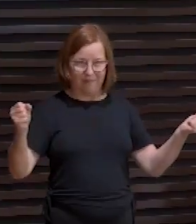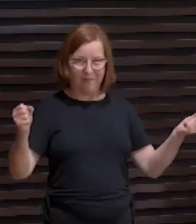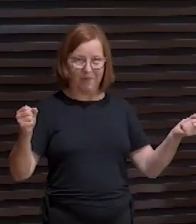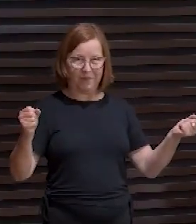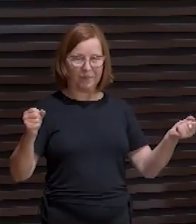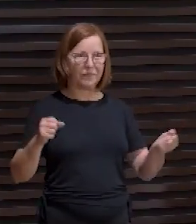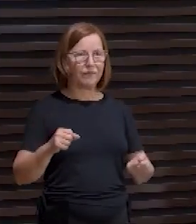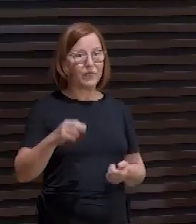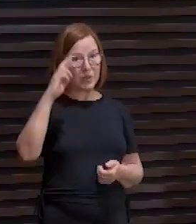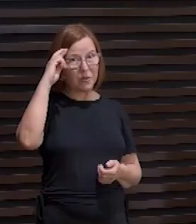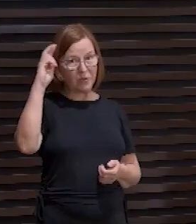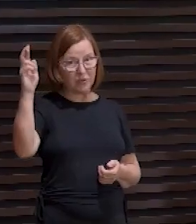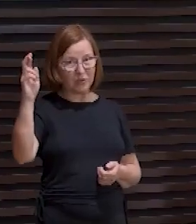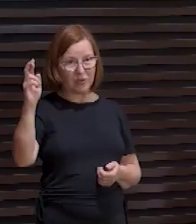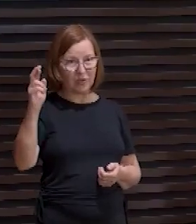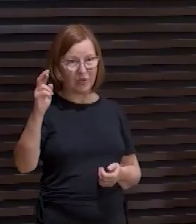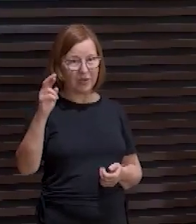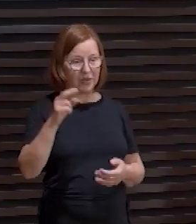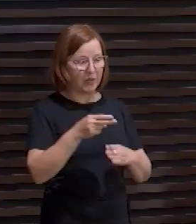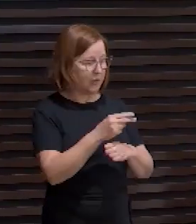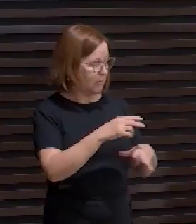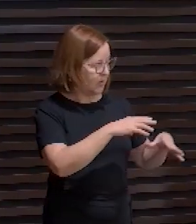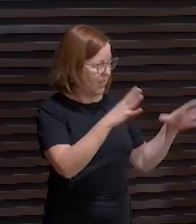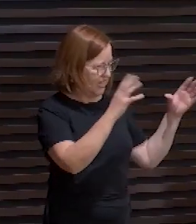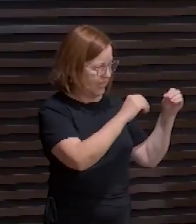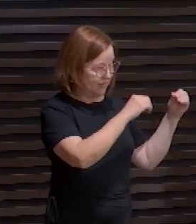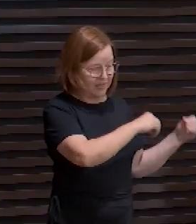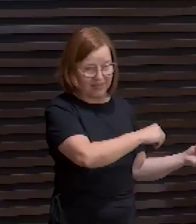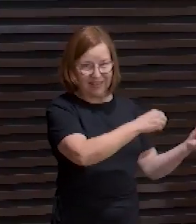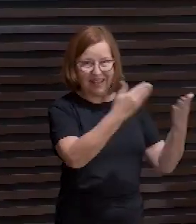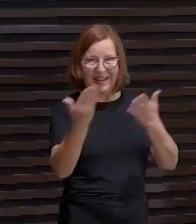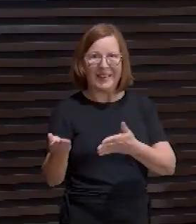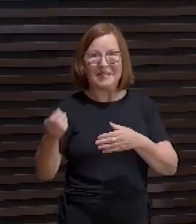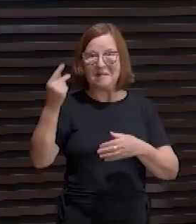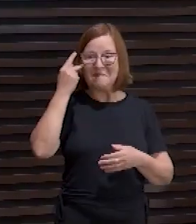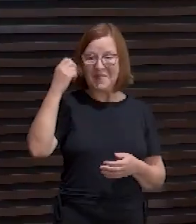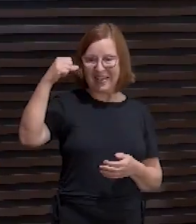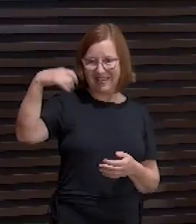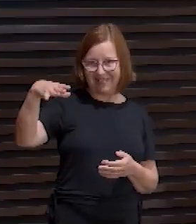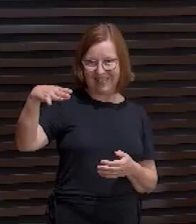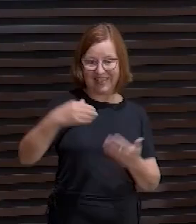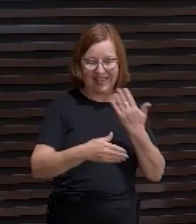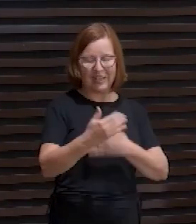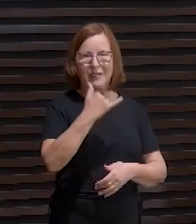O Senhor nos transporta das trevas para a luz com o perdão que Ele demonstrou por nós.